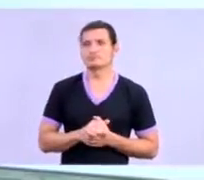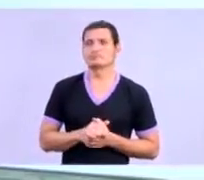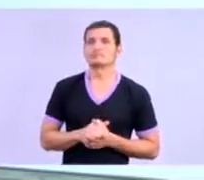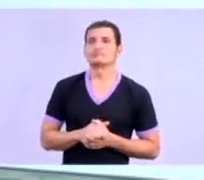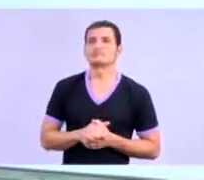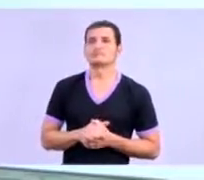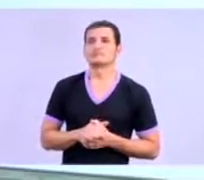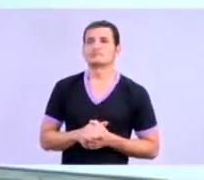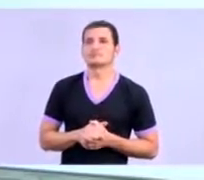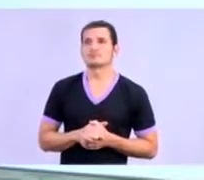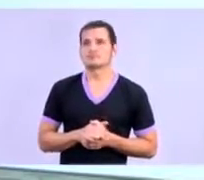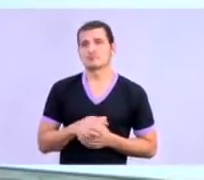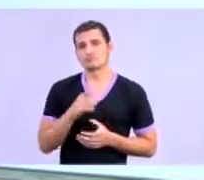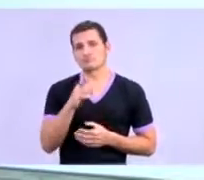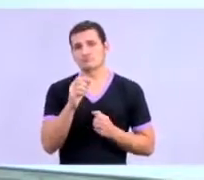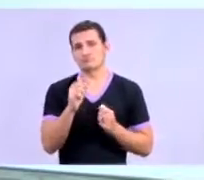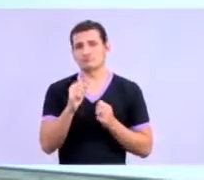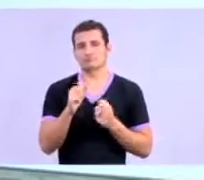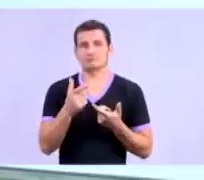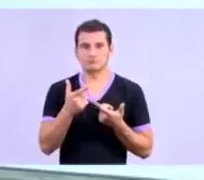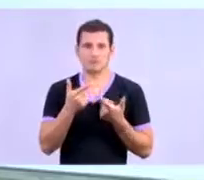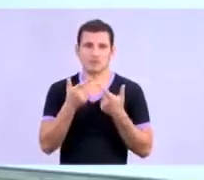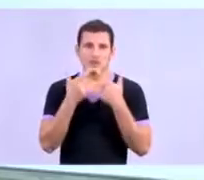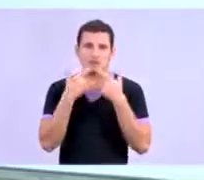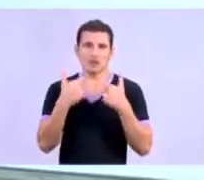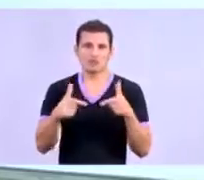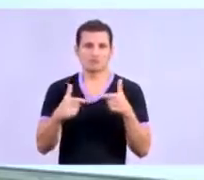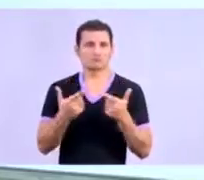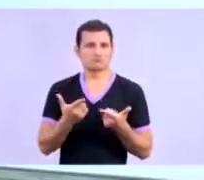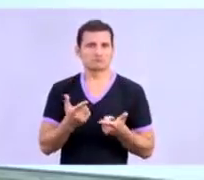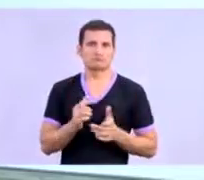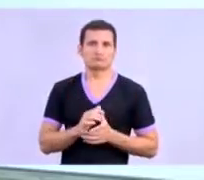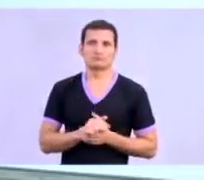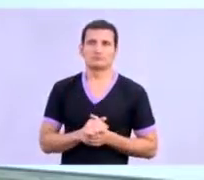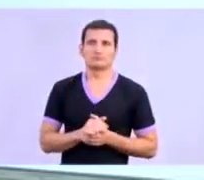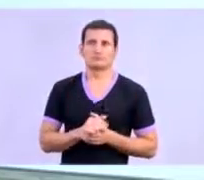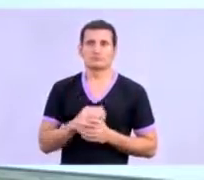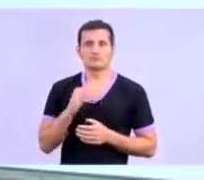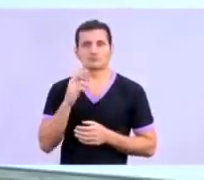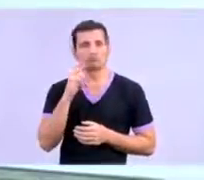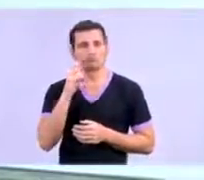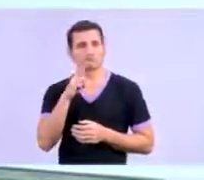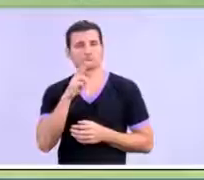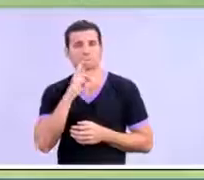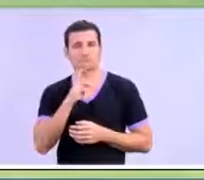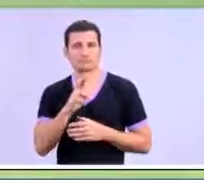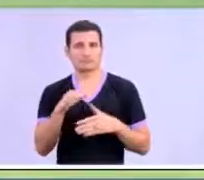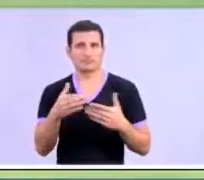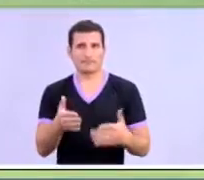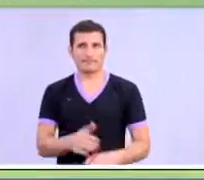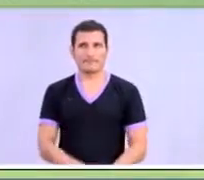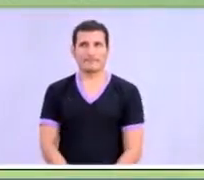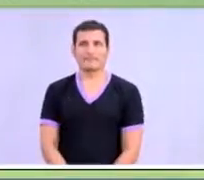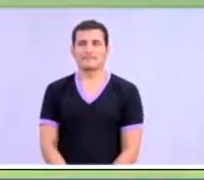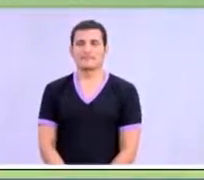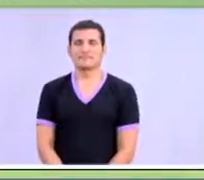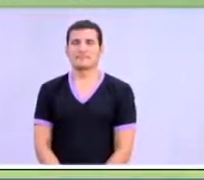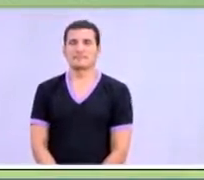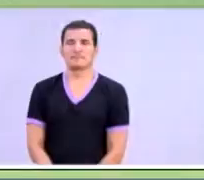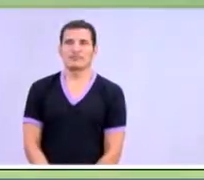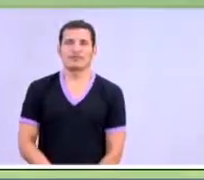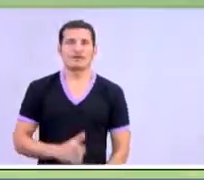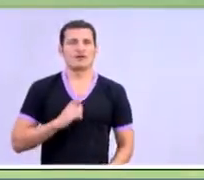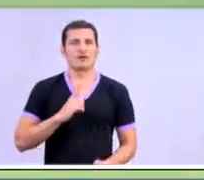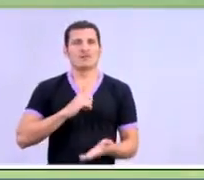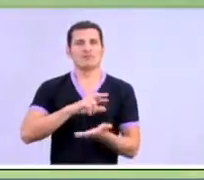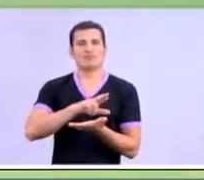Então aí você pode estabelecer uma linguagem. Vamos acompanhar na resposta do exercício qual que é. Bom, tem